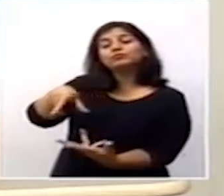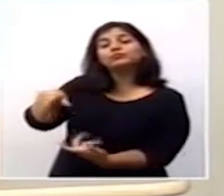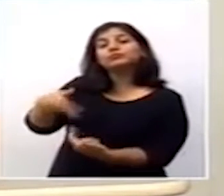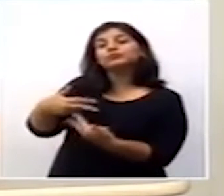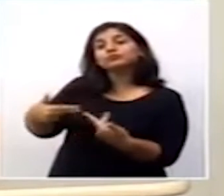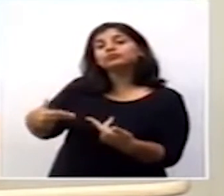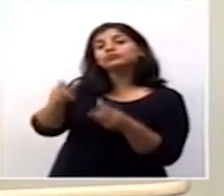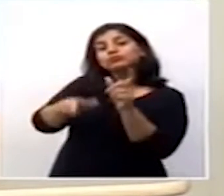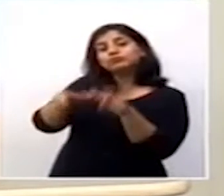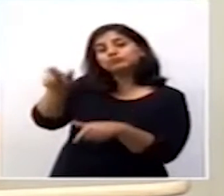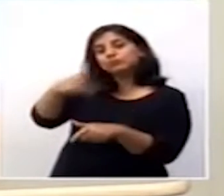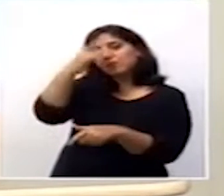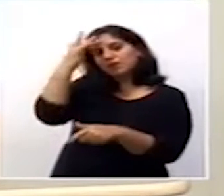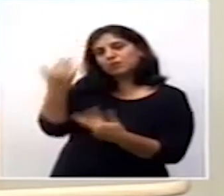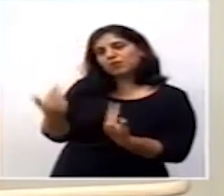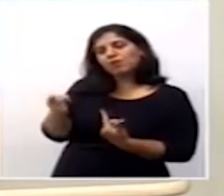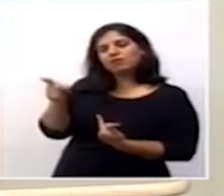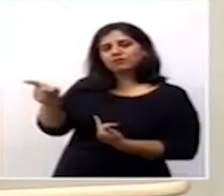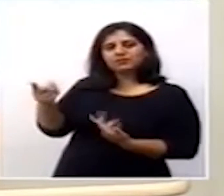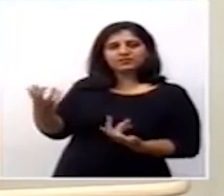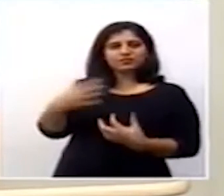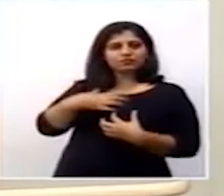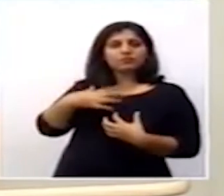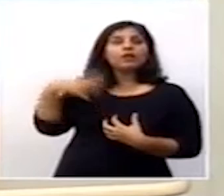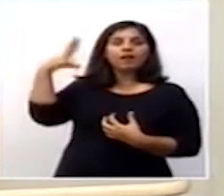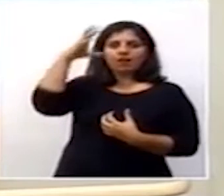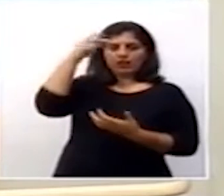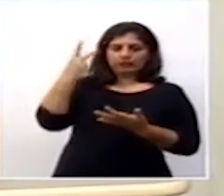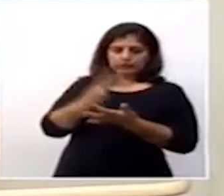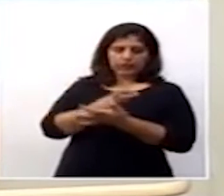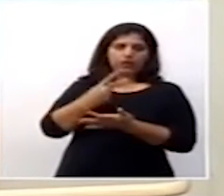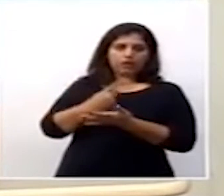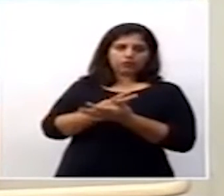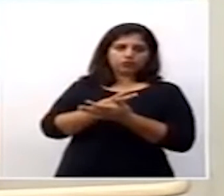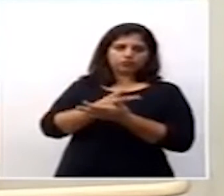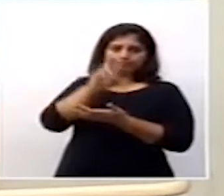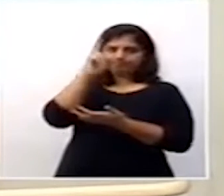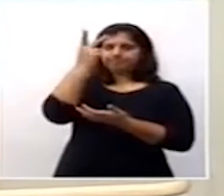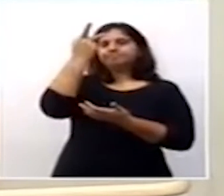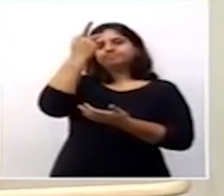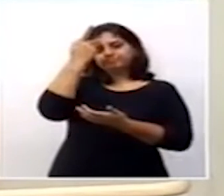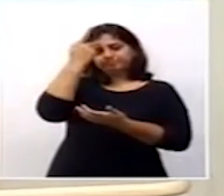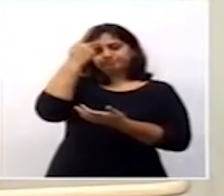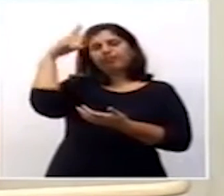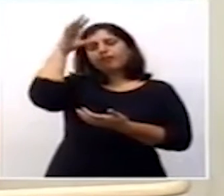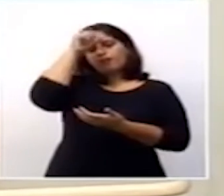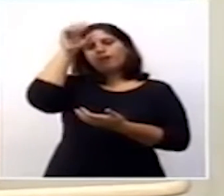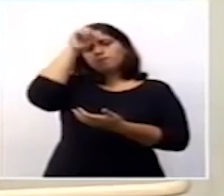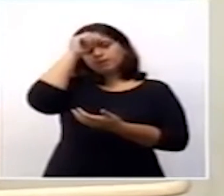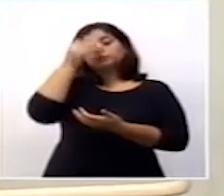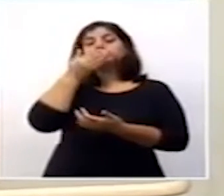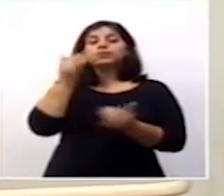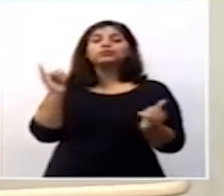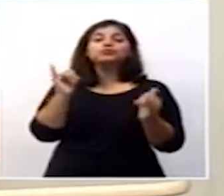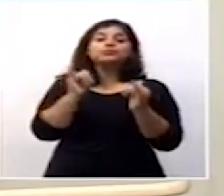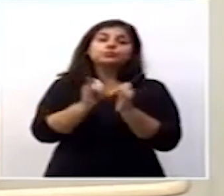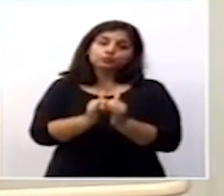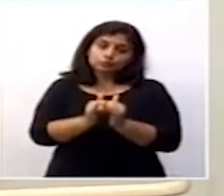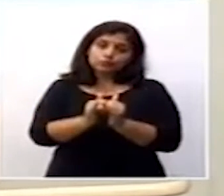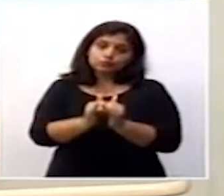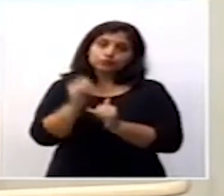muitas pessoas como você, Tonho, que aprendem com os erros, né? Sabem pedir desculpa